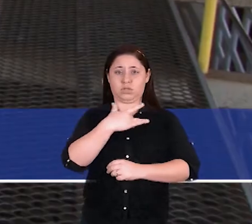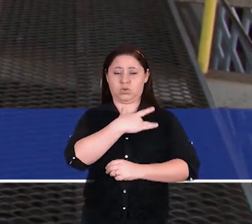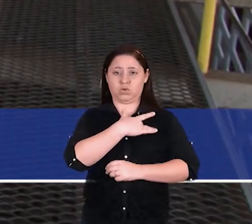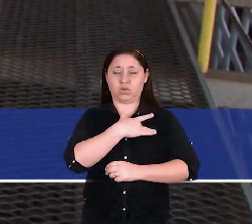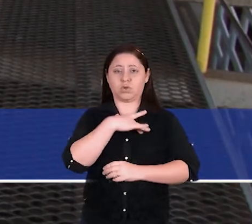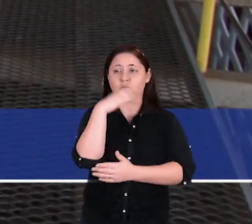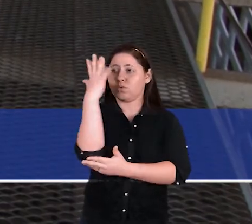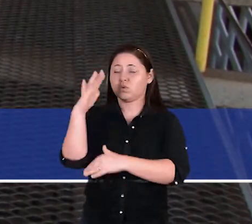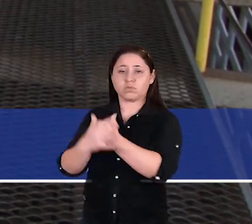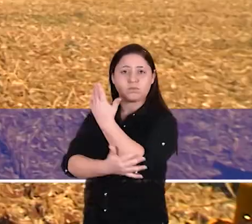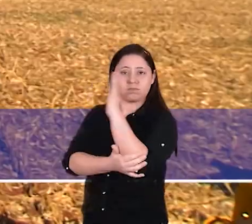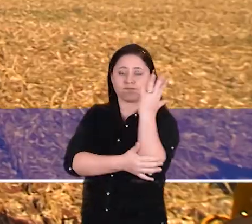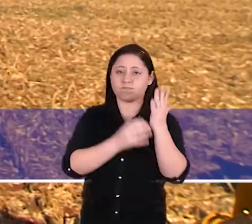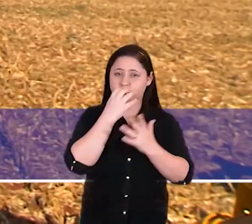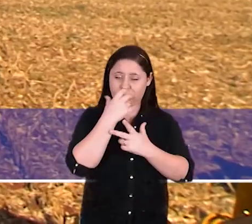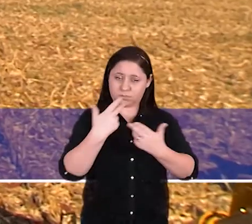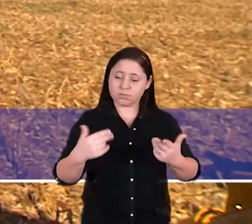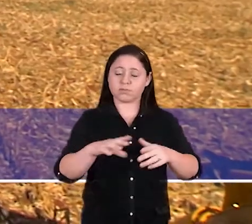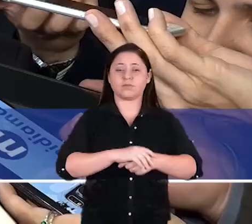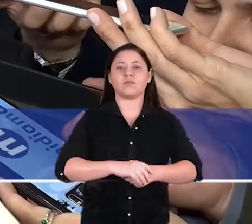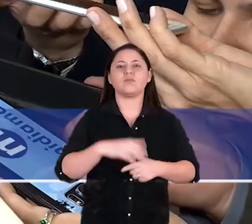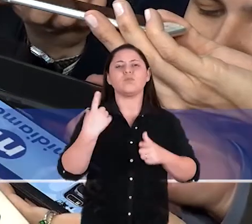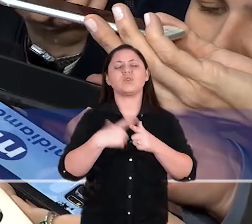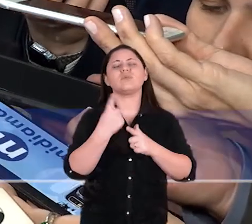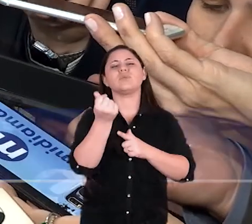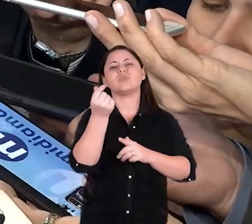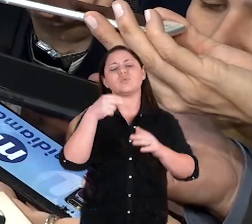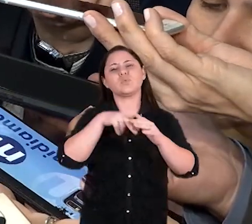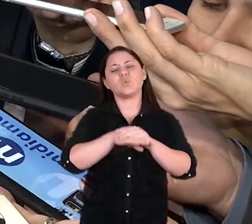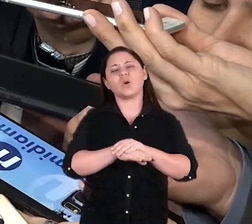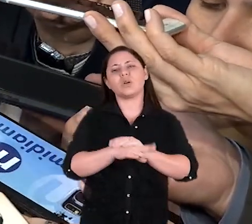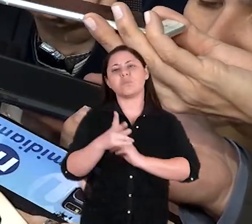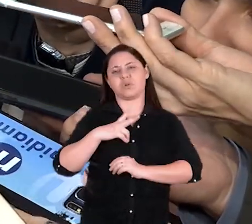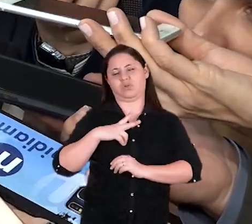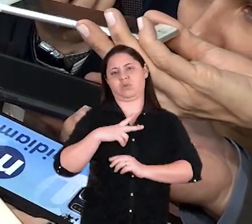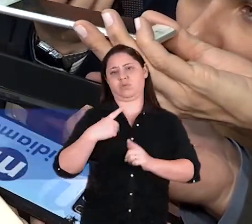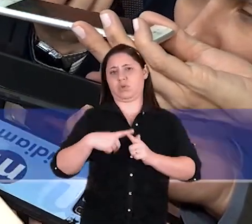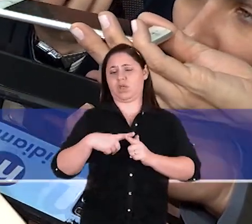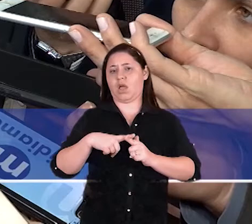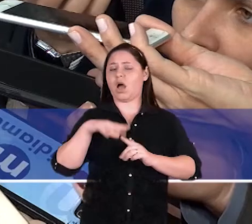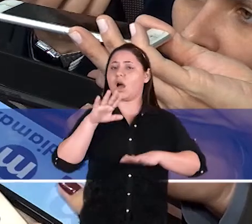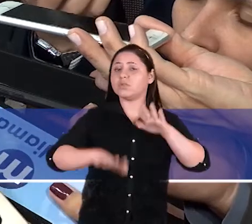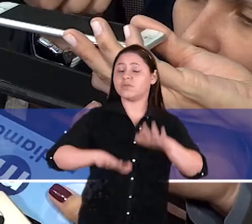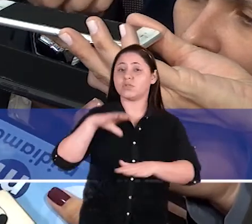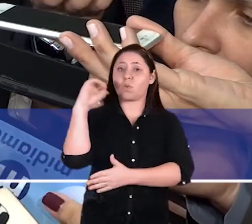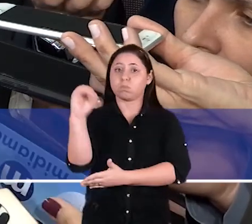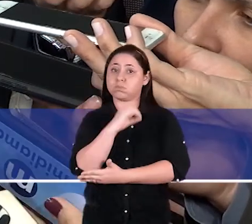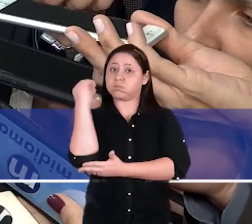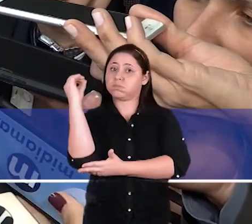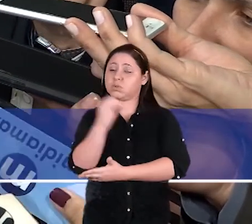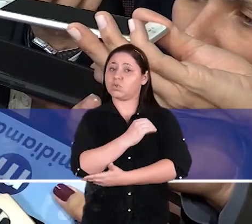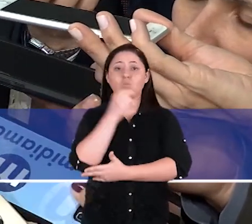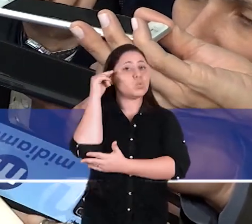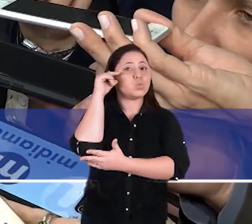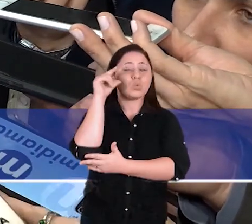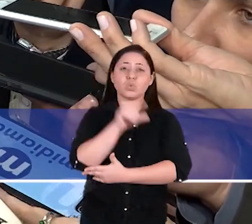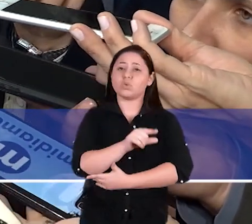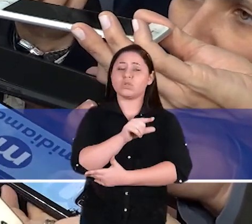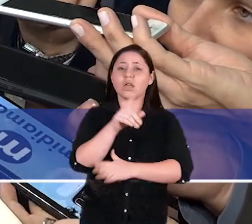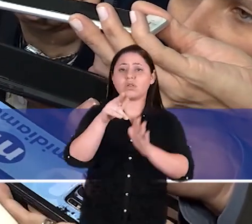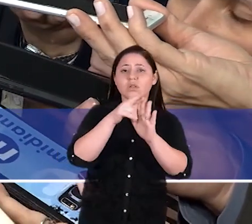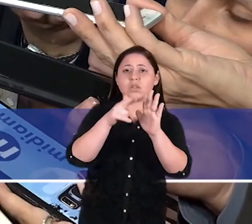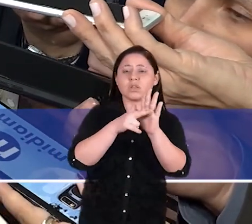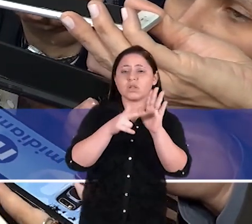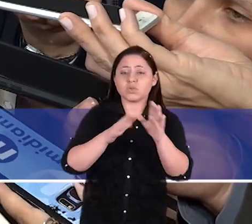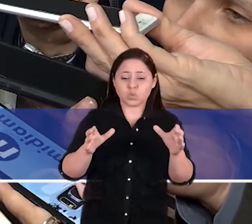privado de sanidade animal e vegetal. Por que precisa ter o fundo privado? Porque às vezes você tem uma emergência e você